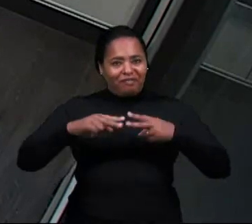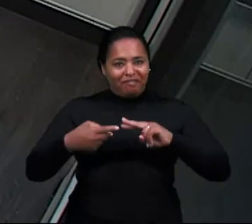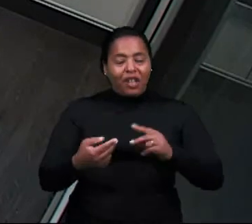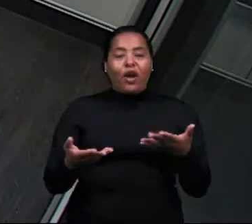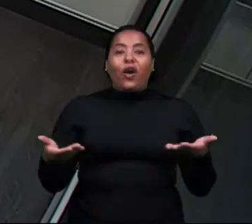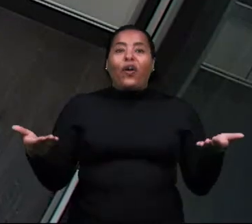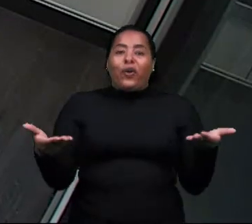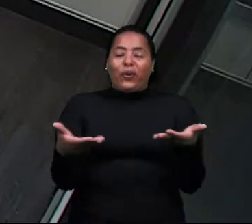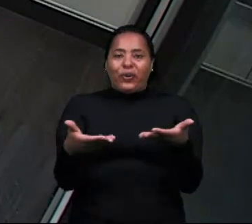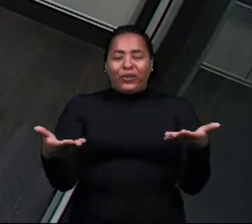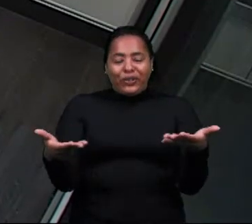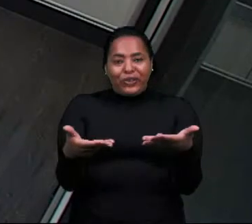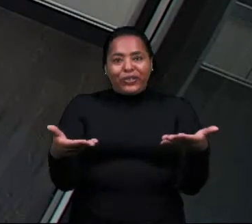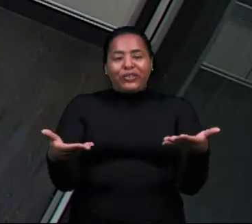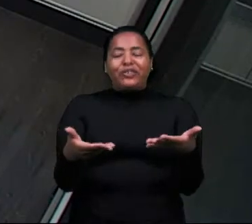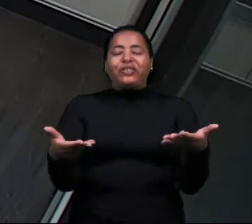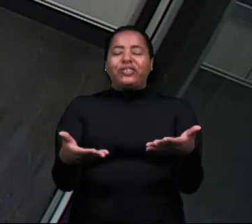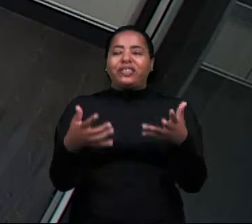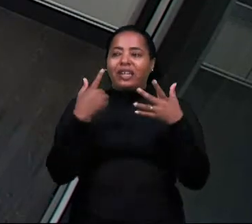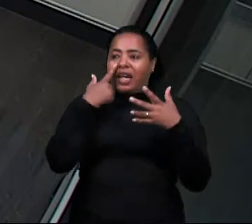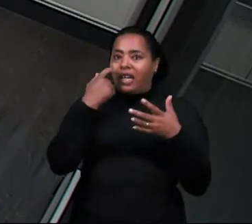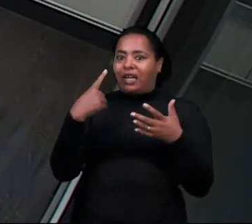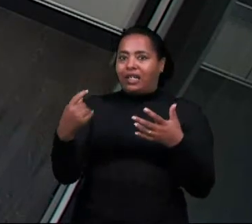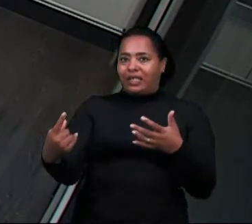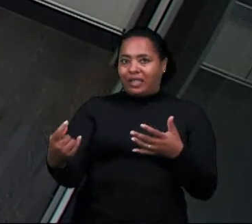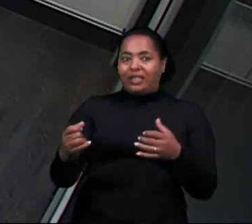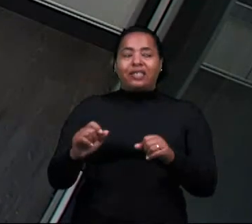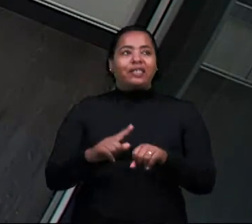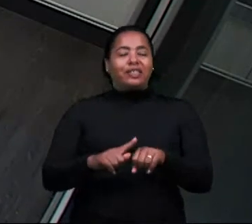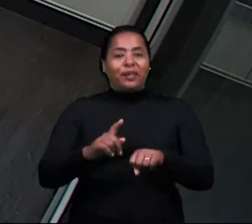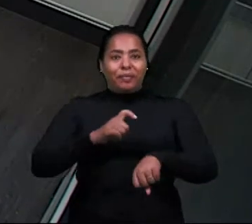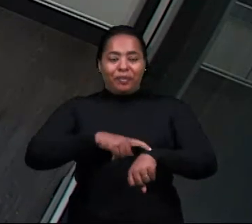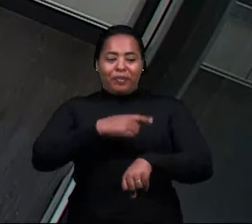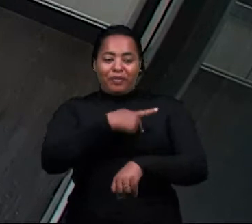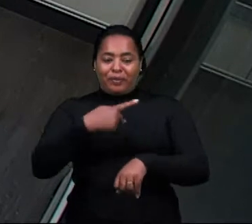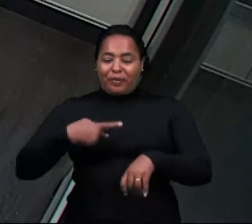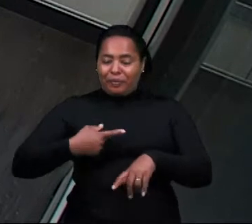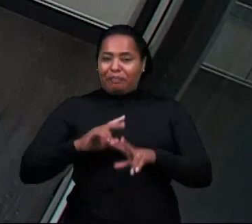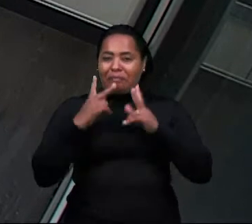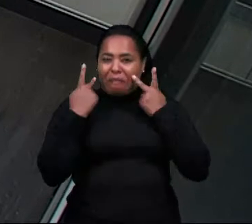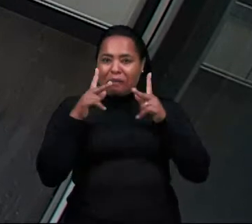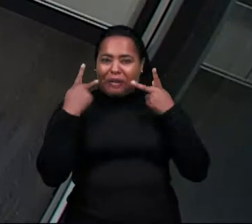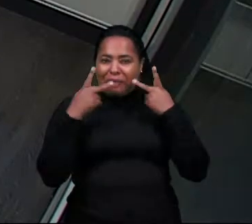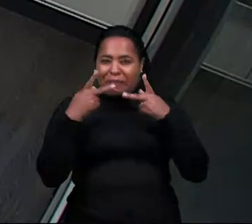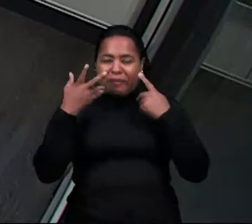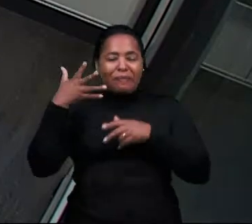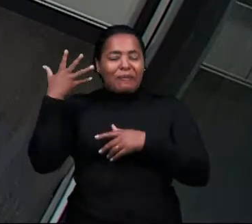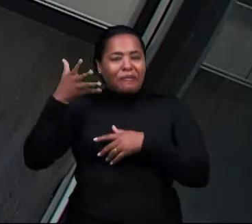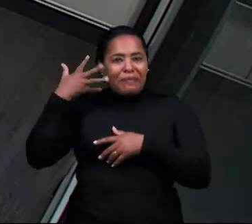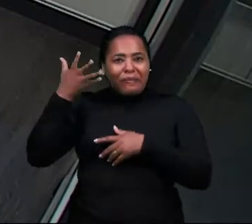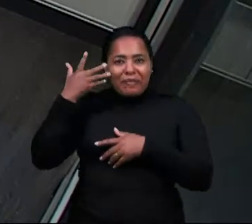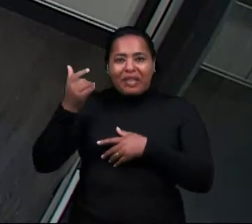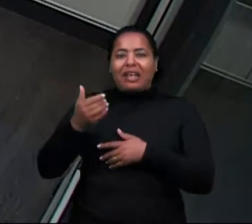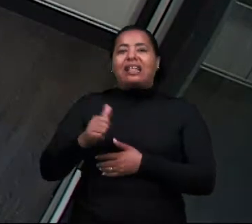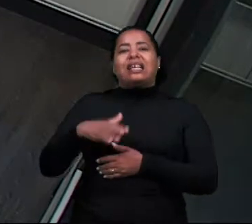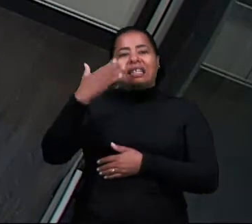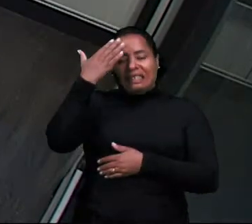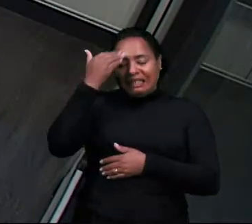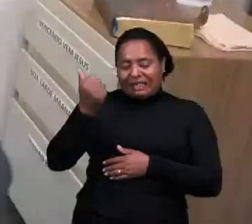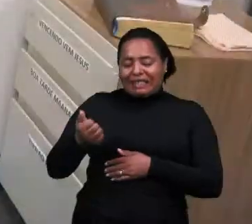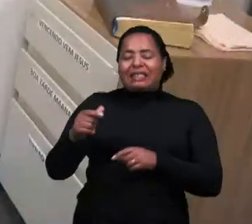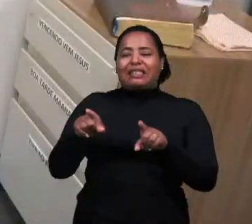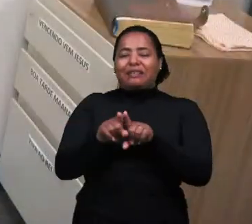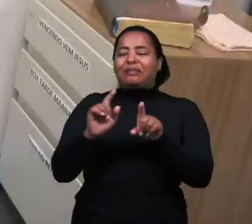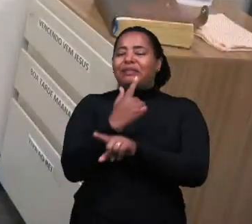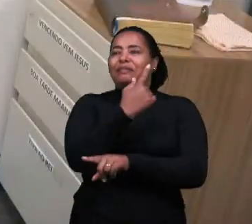vendo ali, é interessante, quando o pastor tá pregando, o pastor tá entregando a mensagem, sabe que os irmãos também estão pregando a palavra